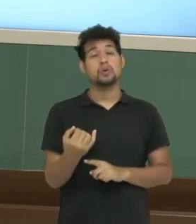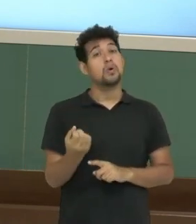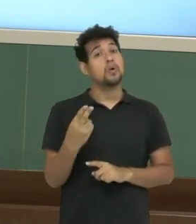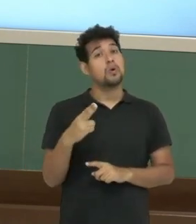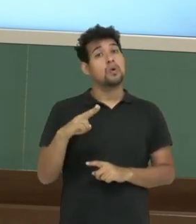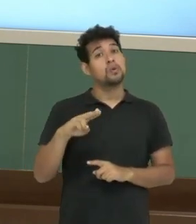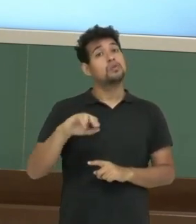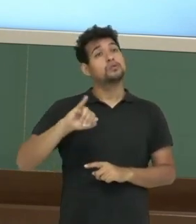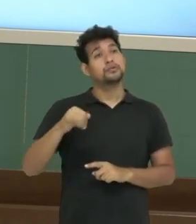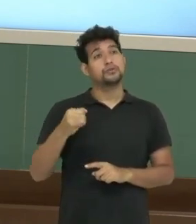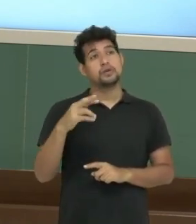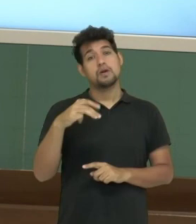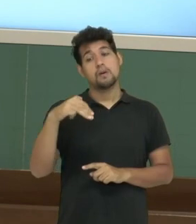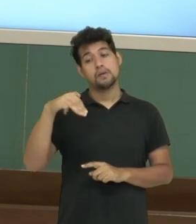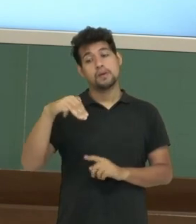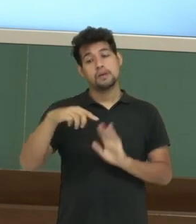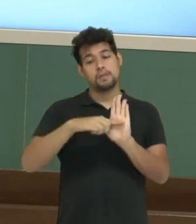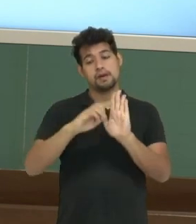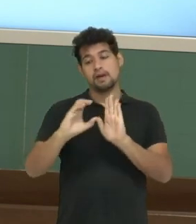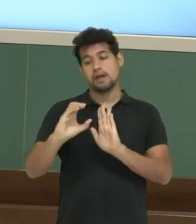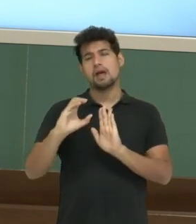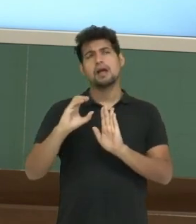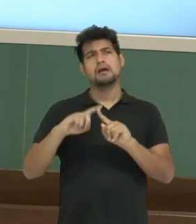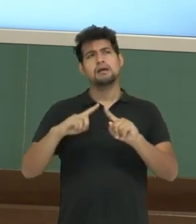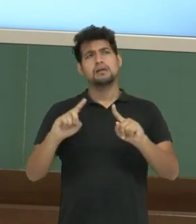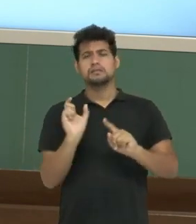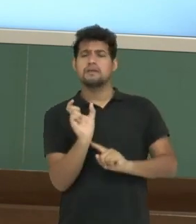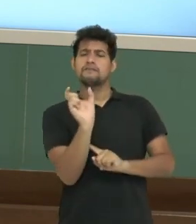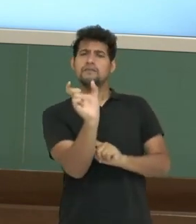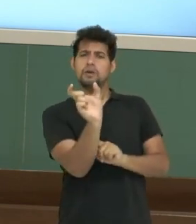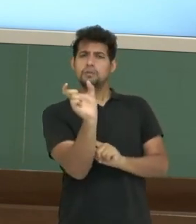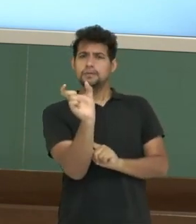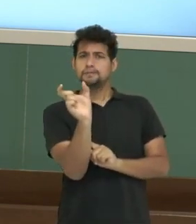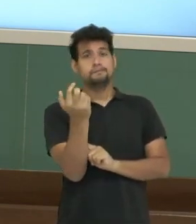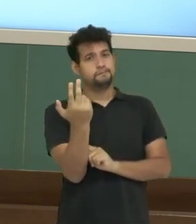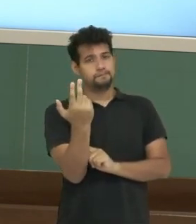a montante menos capital. E a fórmula do montante para o juro composto, que é o